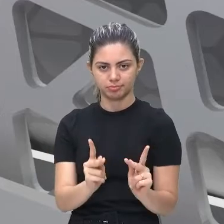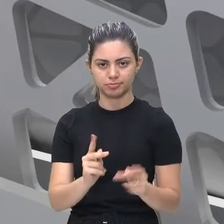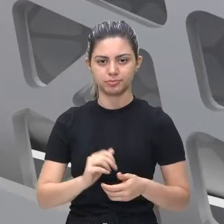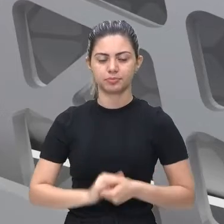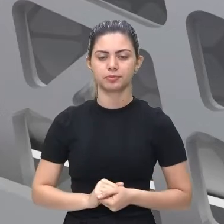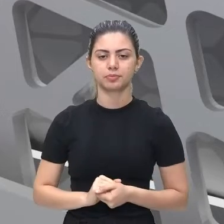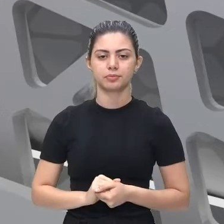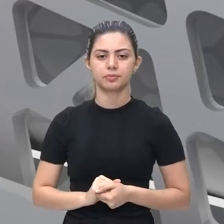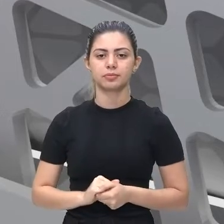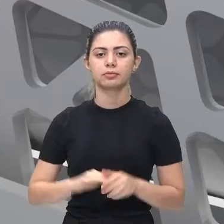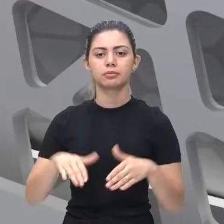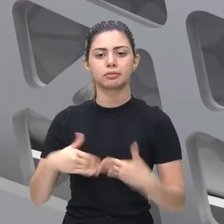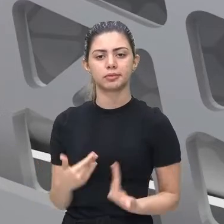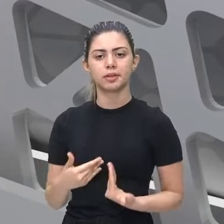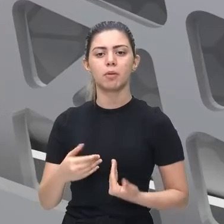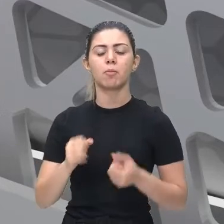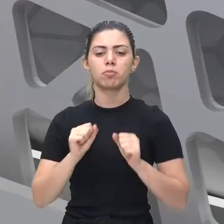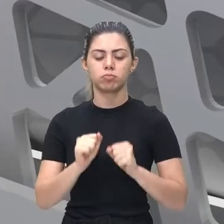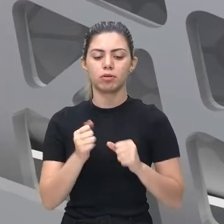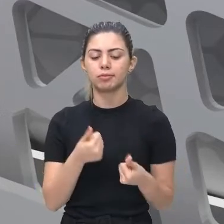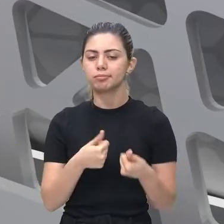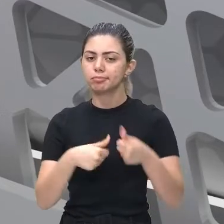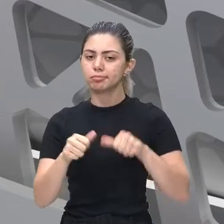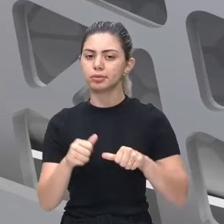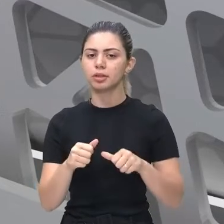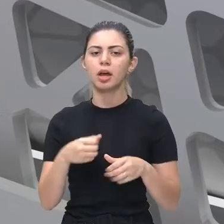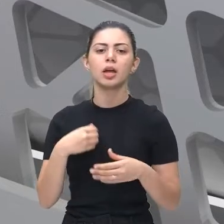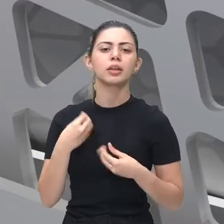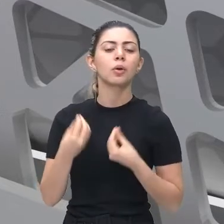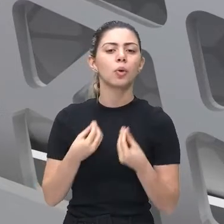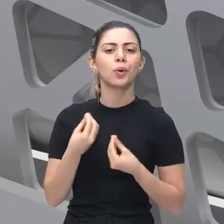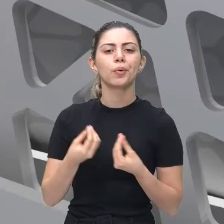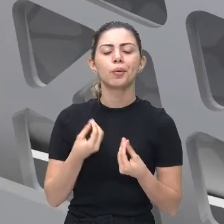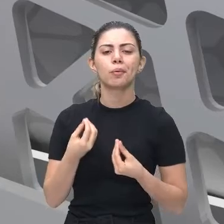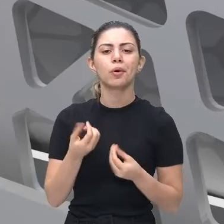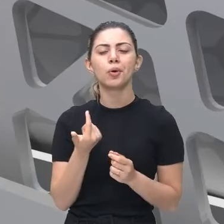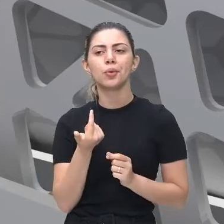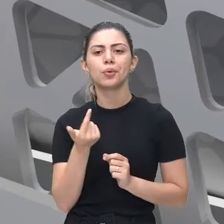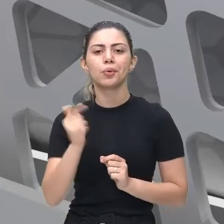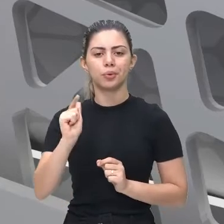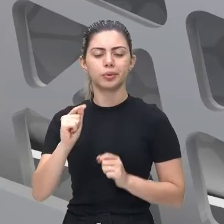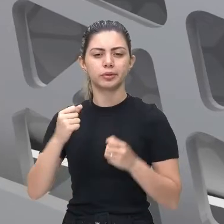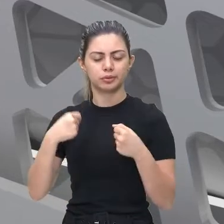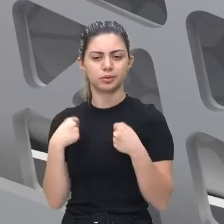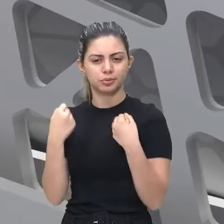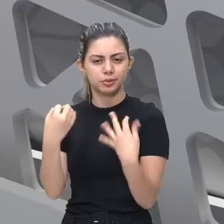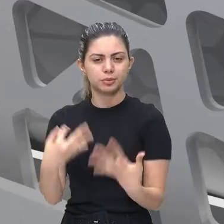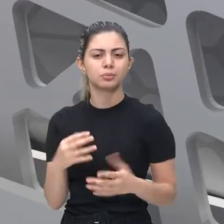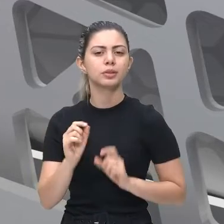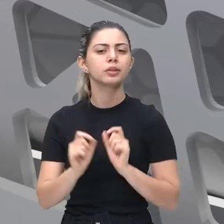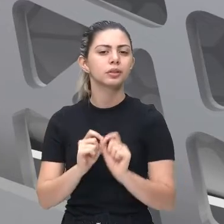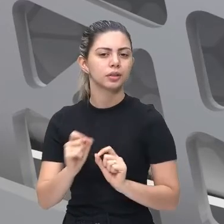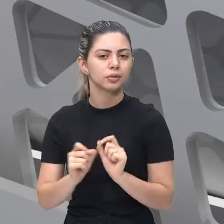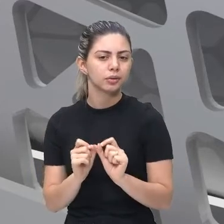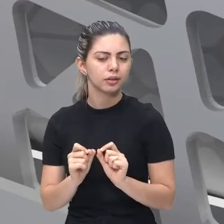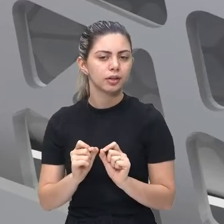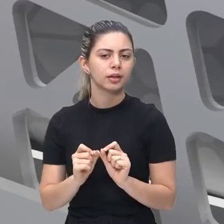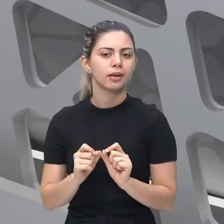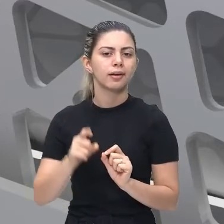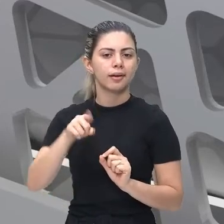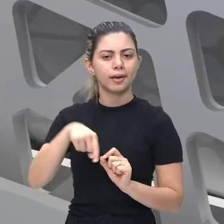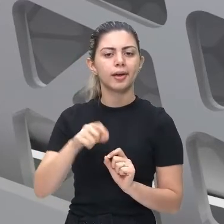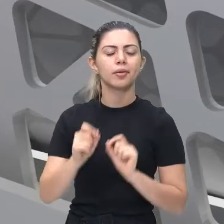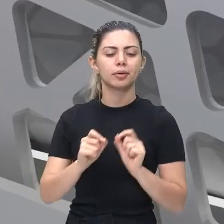E aí você faz a operação. Qual foi um outro encaminhamento que o professor Aldemir falou? A questão